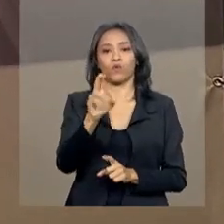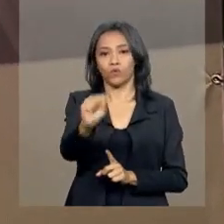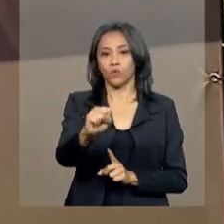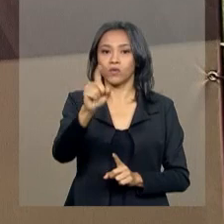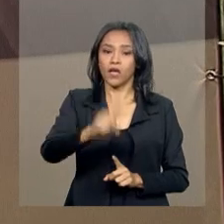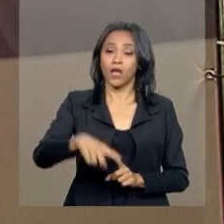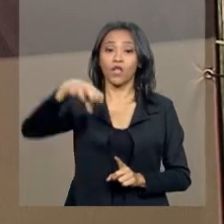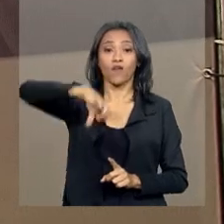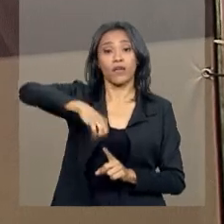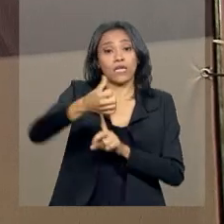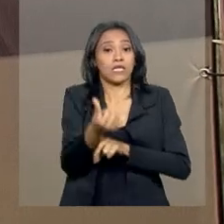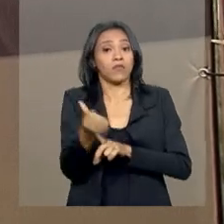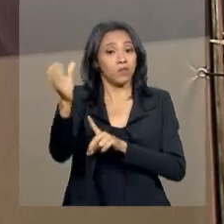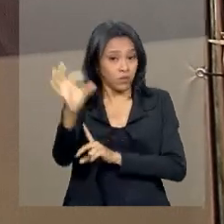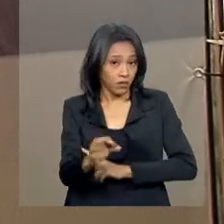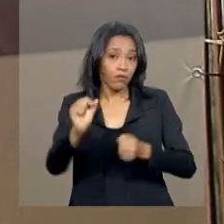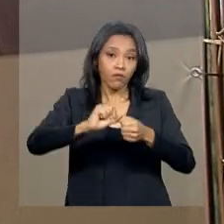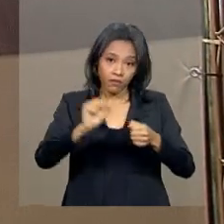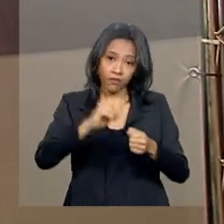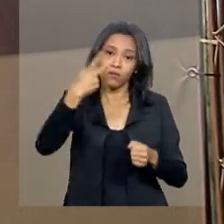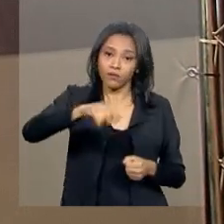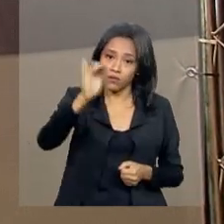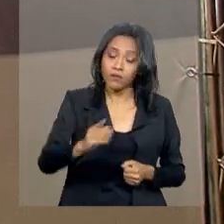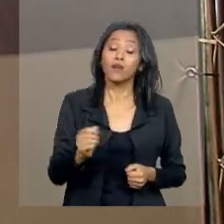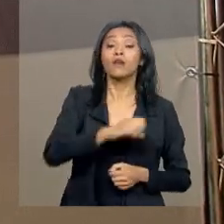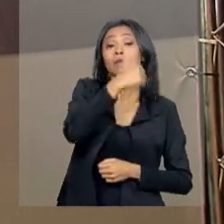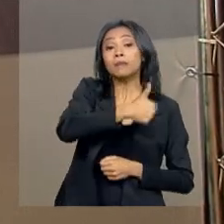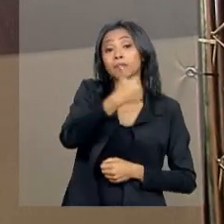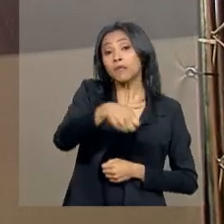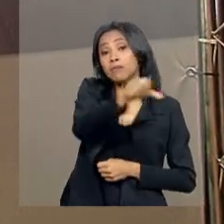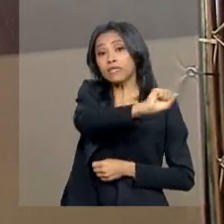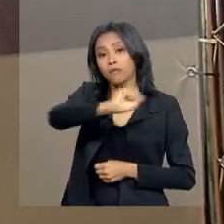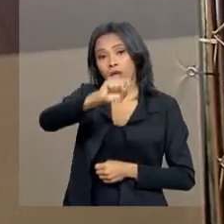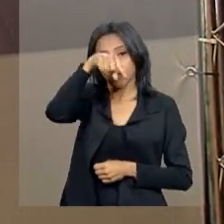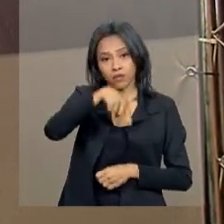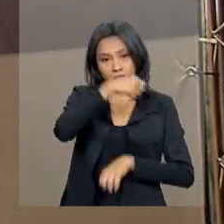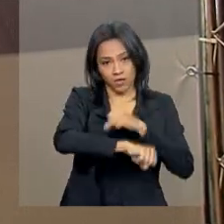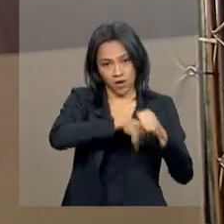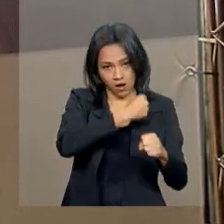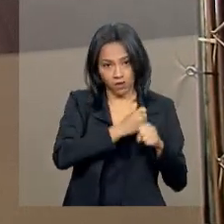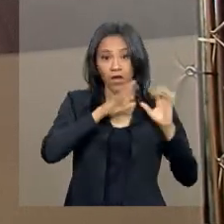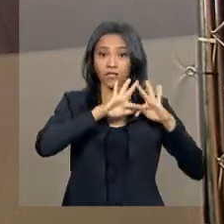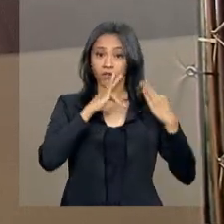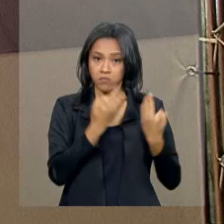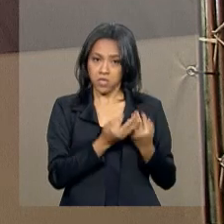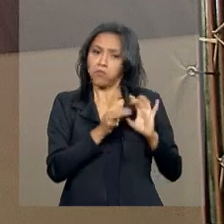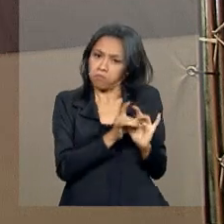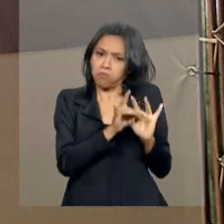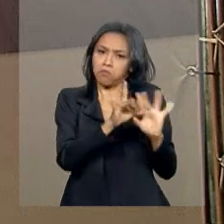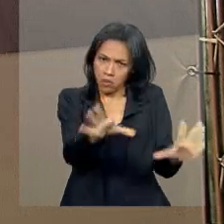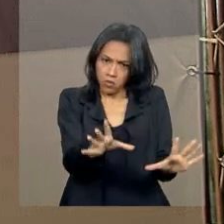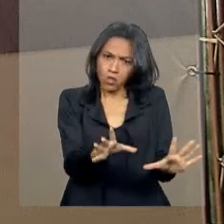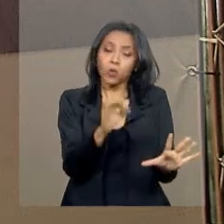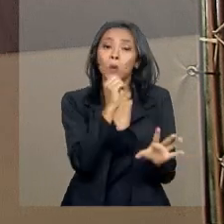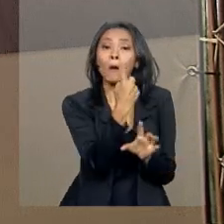dos transplantes feitos no país. No primeiro semestre deste ano, as famílias autorizaram a doação de órgãos